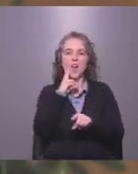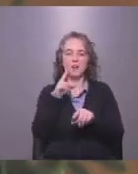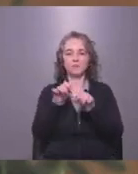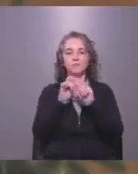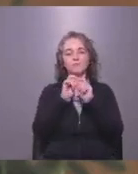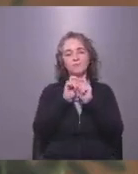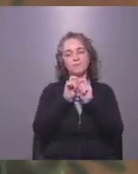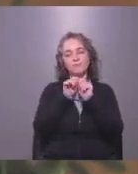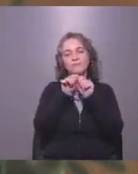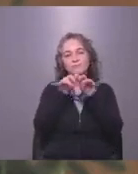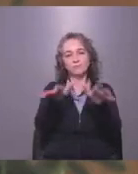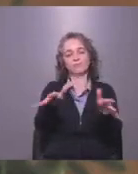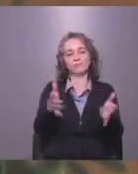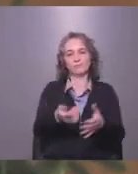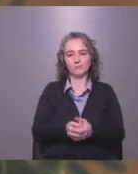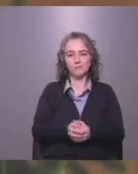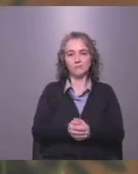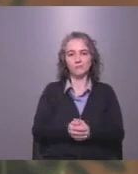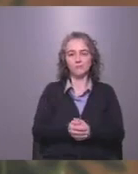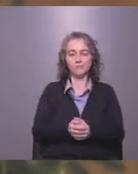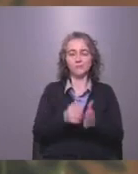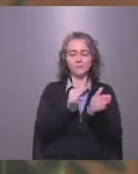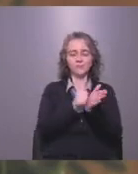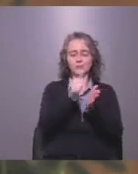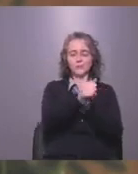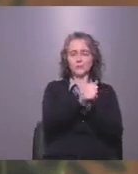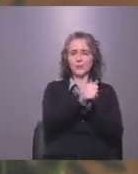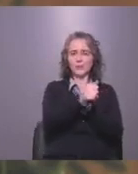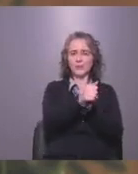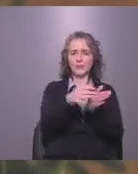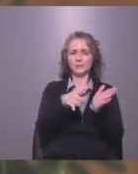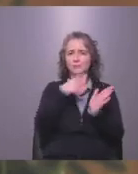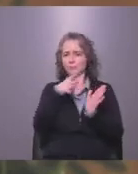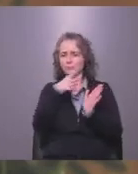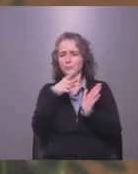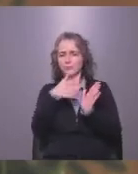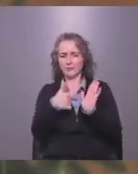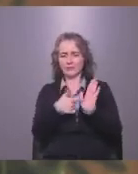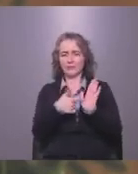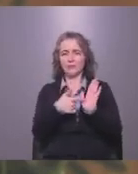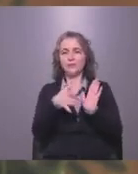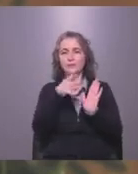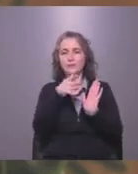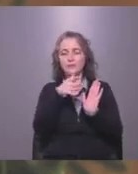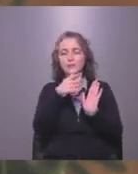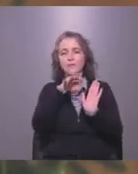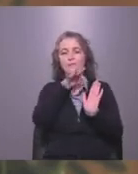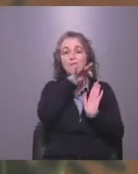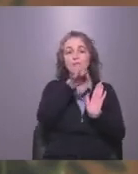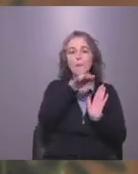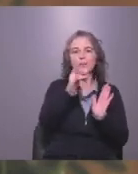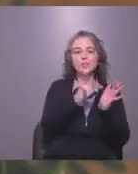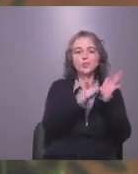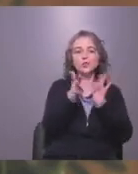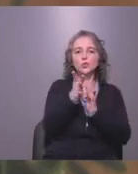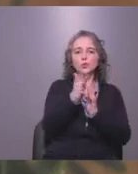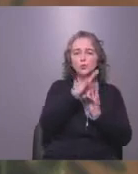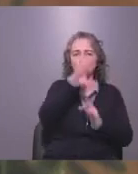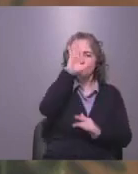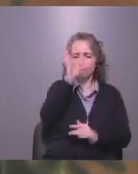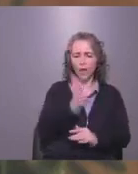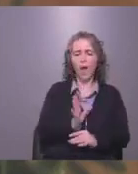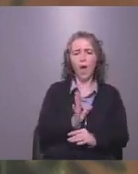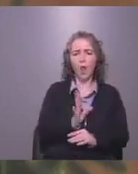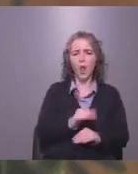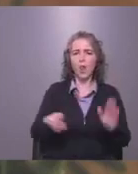O Evangelho agora proclamado sublinhava repetidamente a fidelidade da família de Jesus